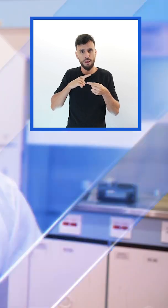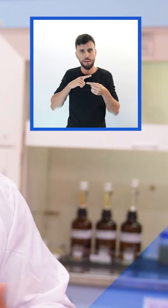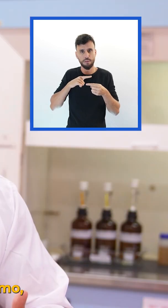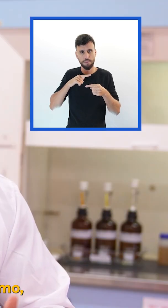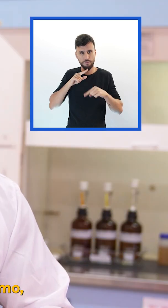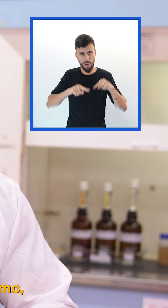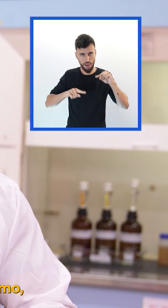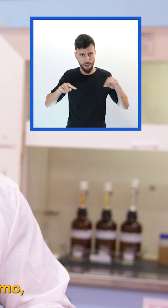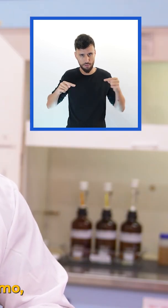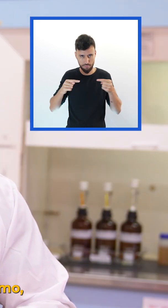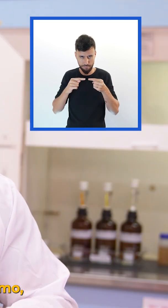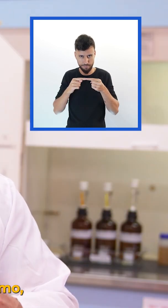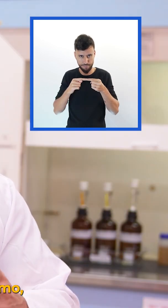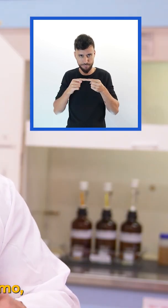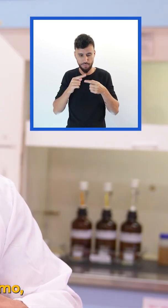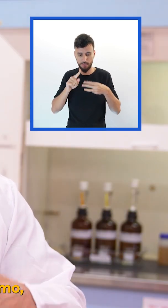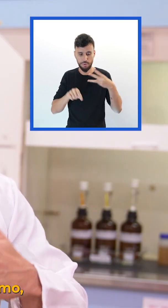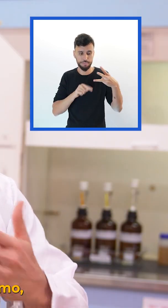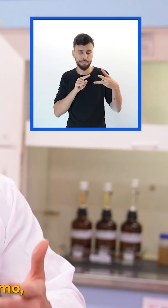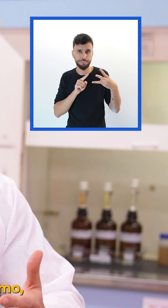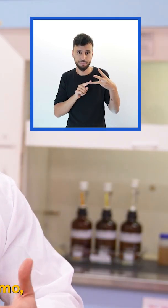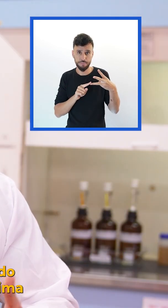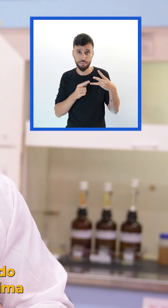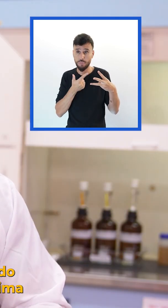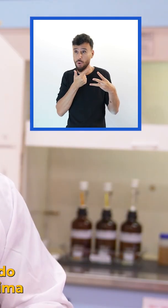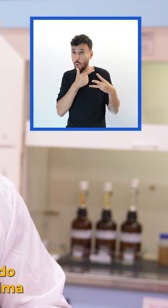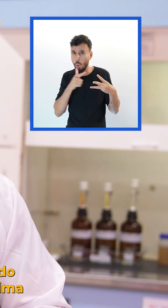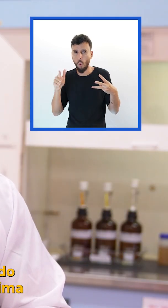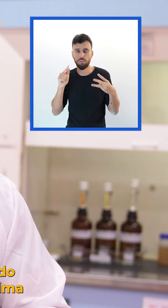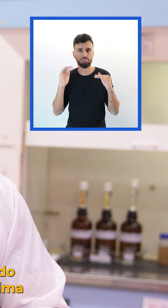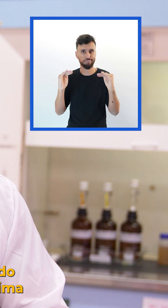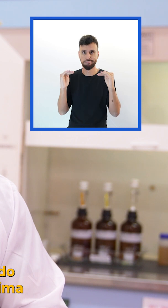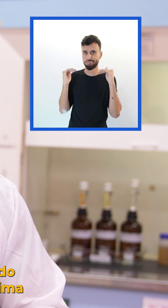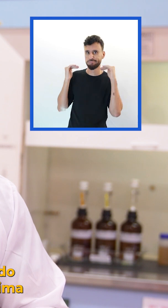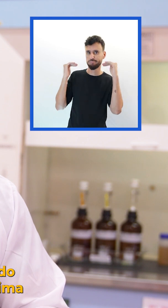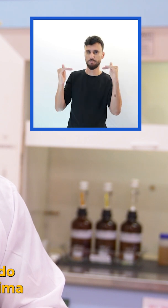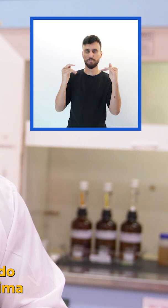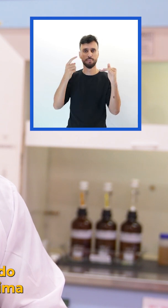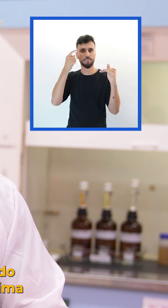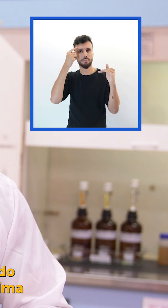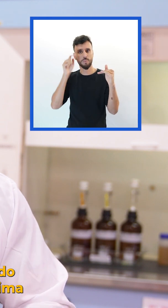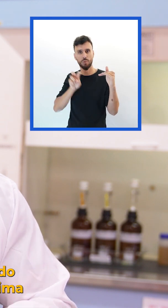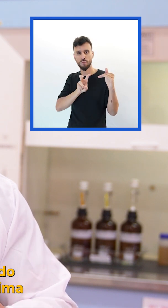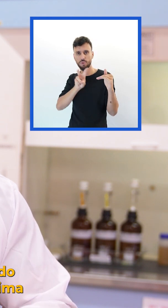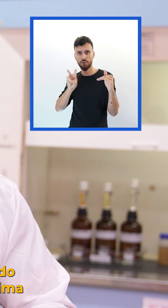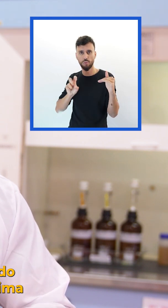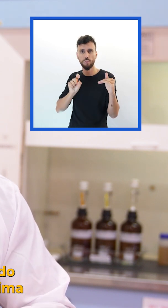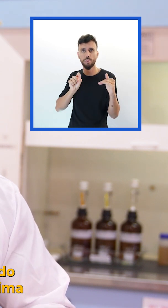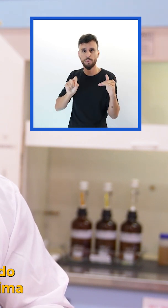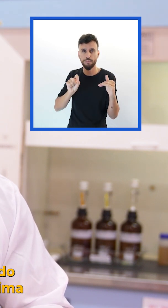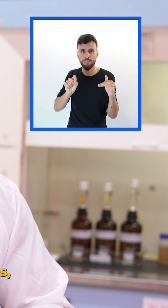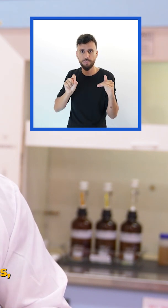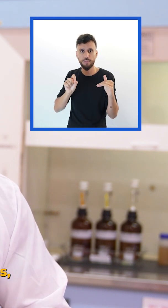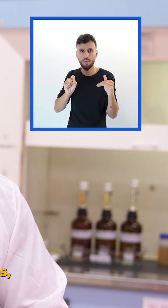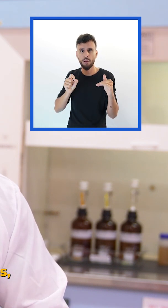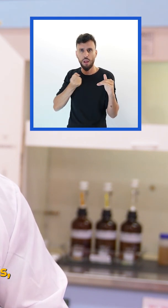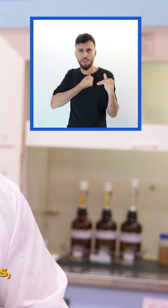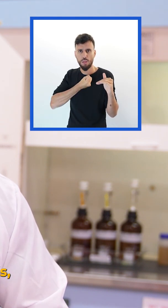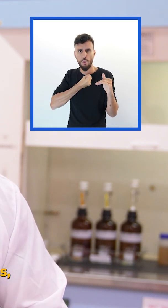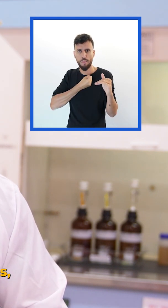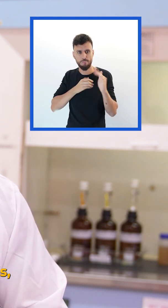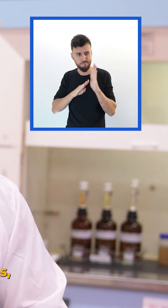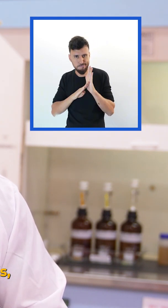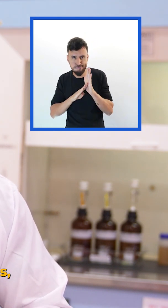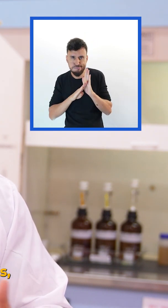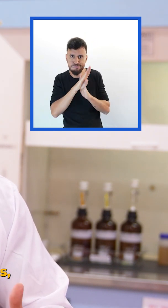transferência. E, por fim, num caso mais extremo, pense que estamos trabalhando com uma amostra de elevadíssima concentração de